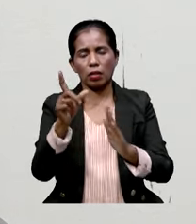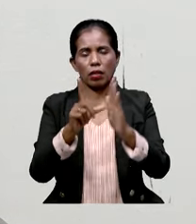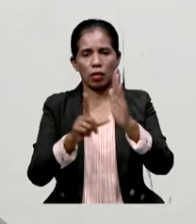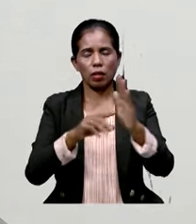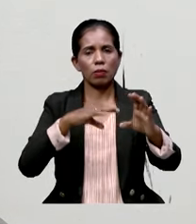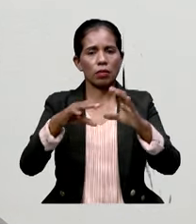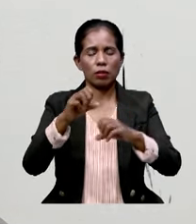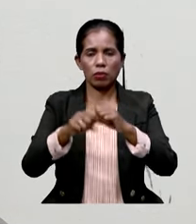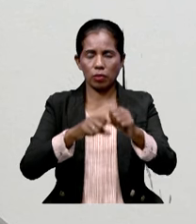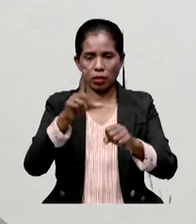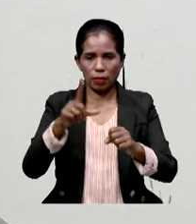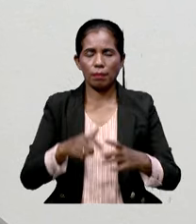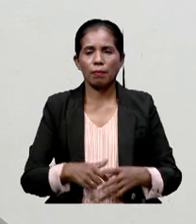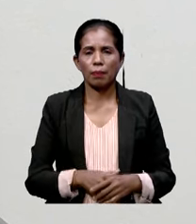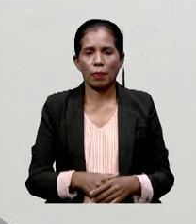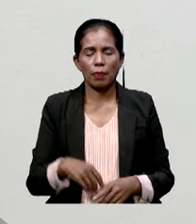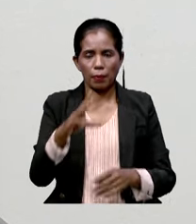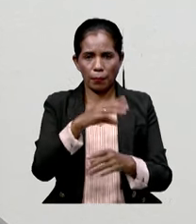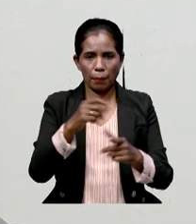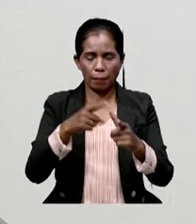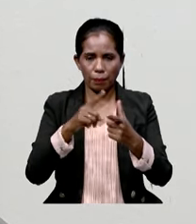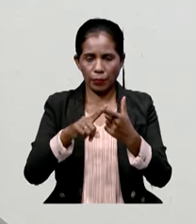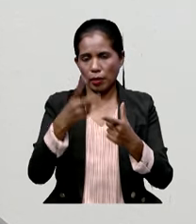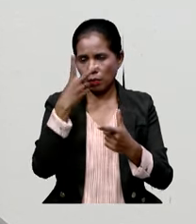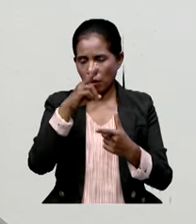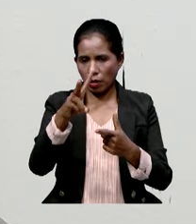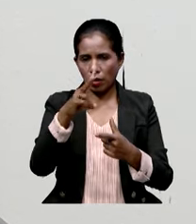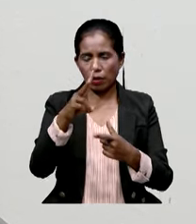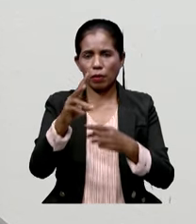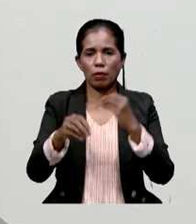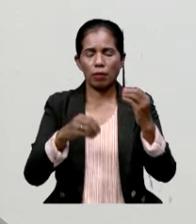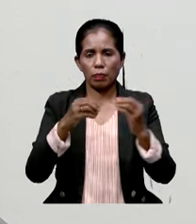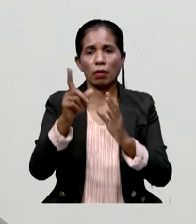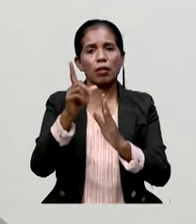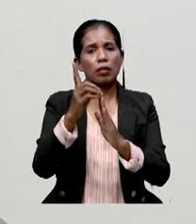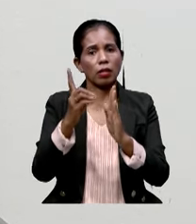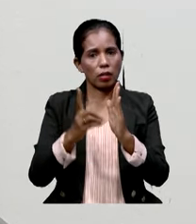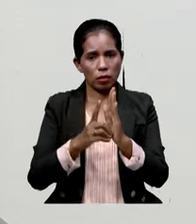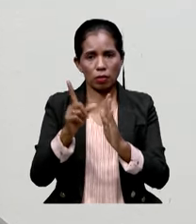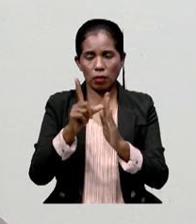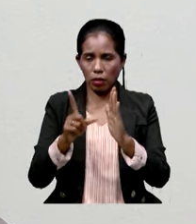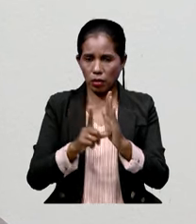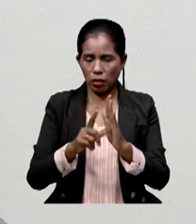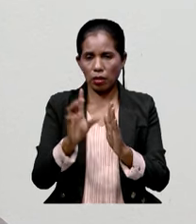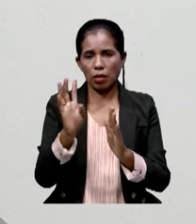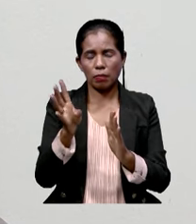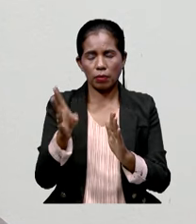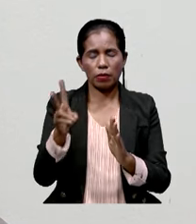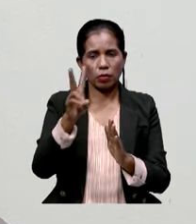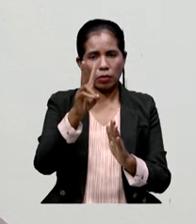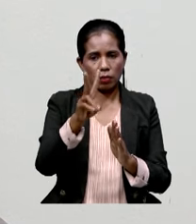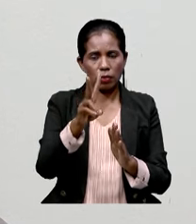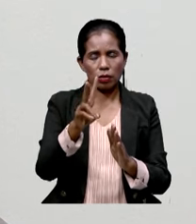social. Nomos atuharemos decreto lei 42/2008